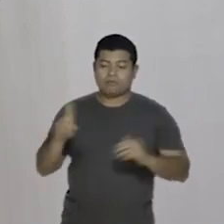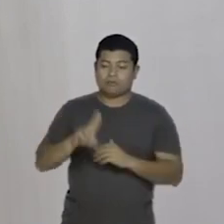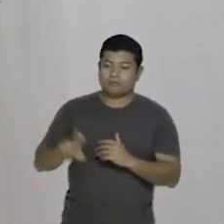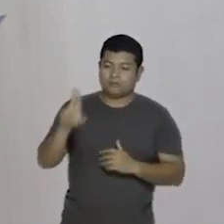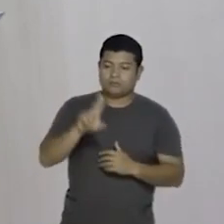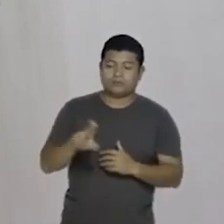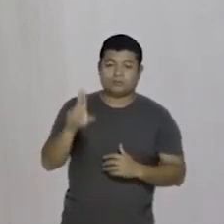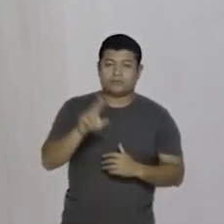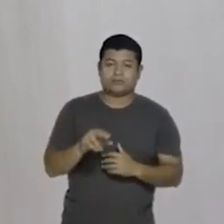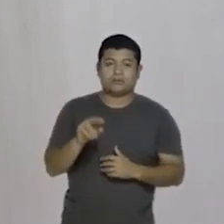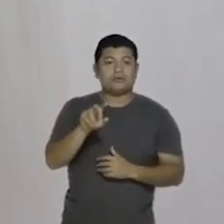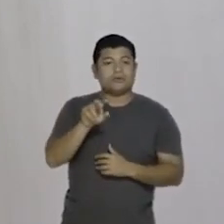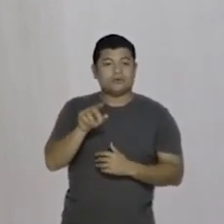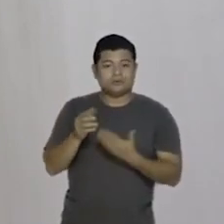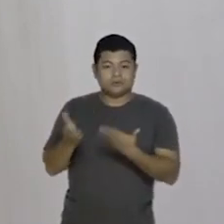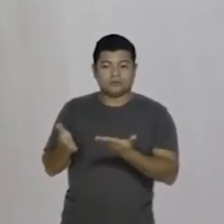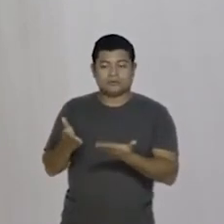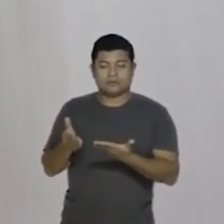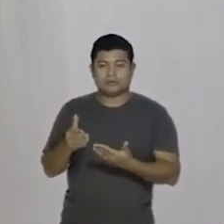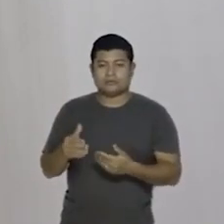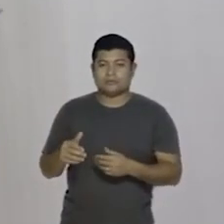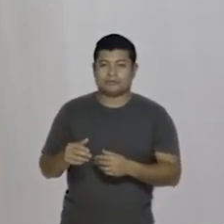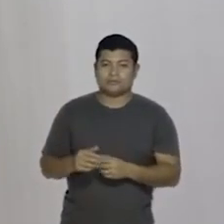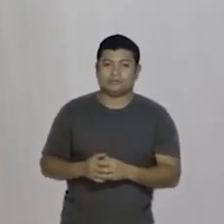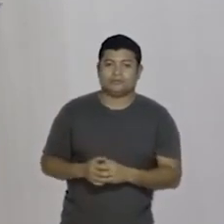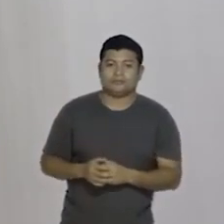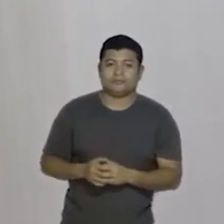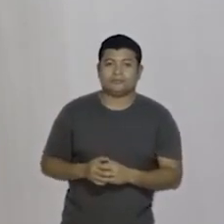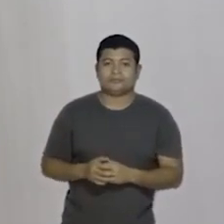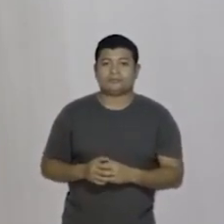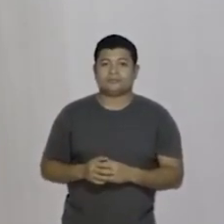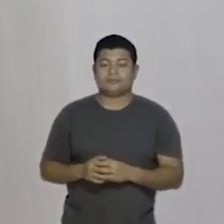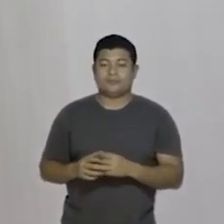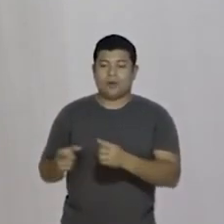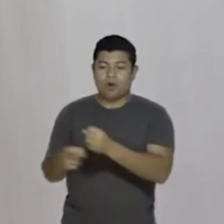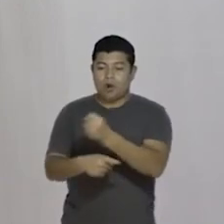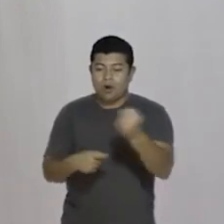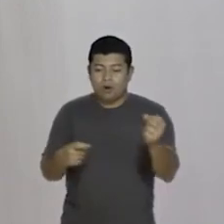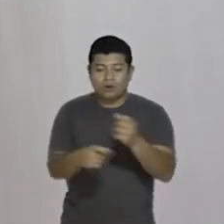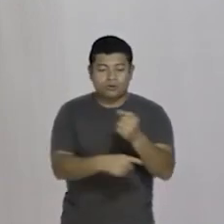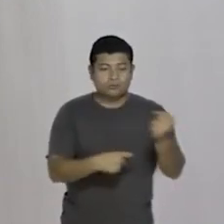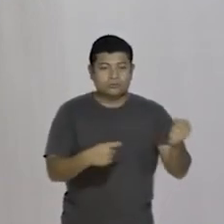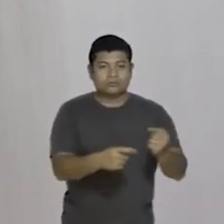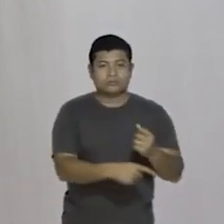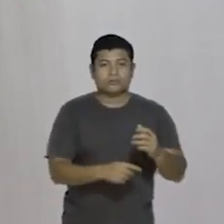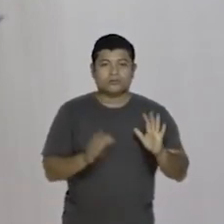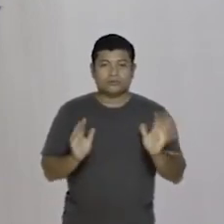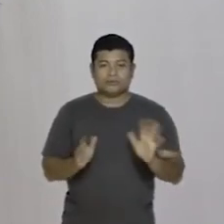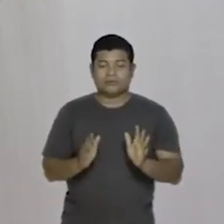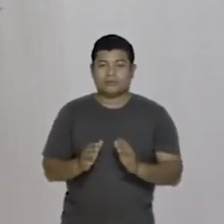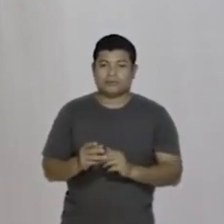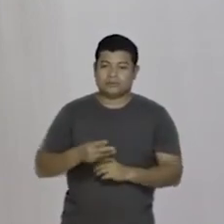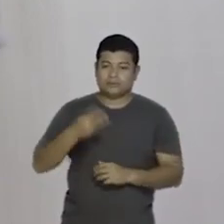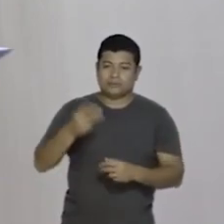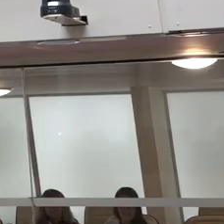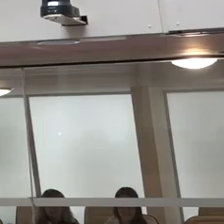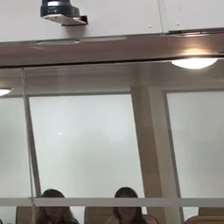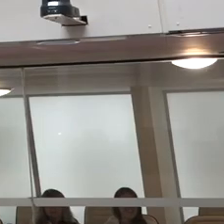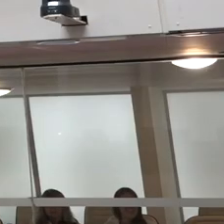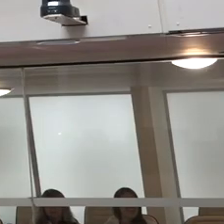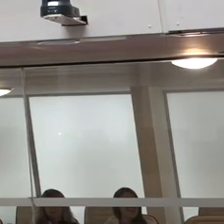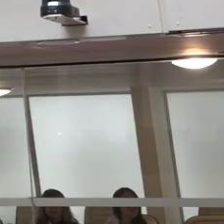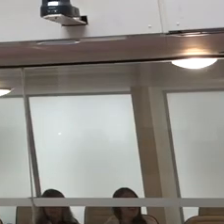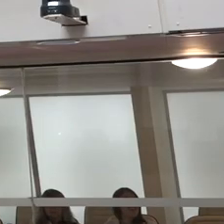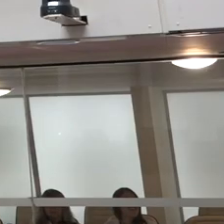na referida da rodovia acerca da limpeza e roçada informando que os serviços foram realizados na terceira semana no mês de maio